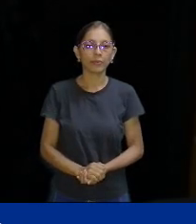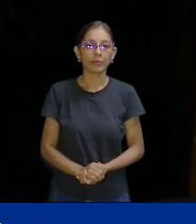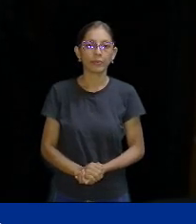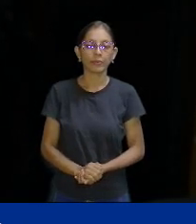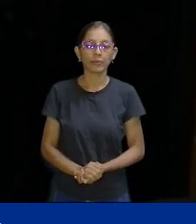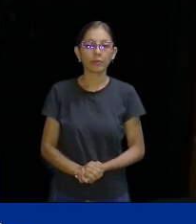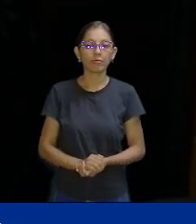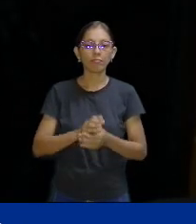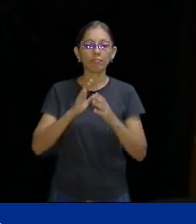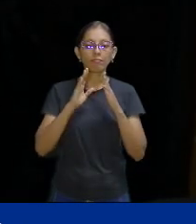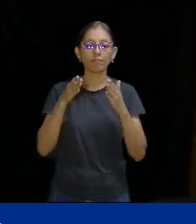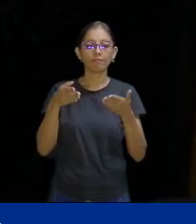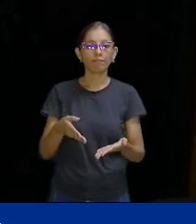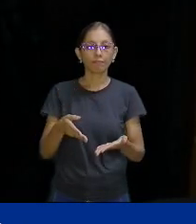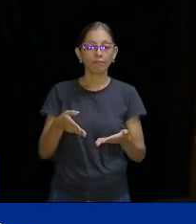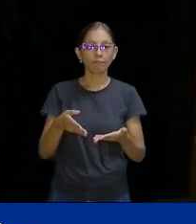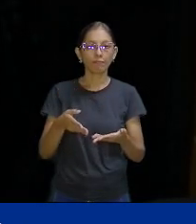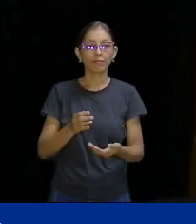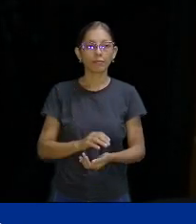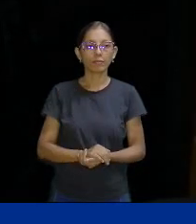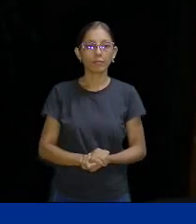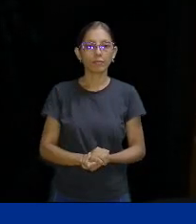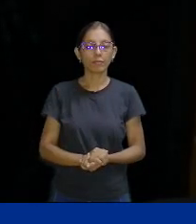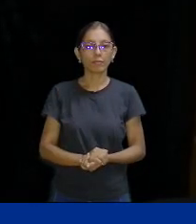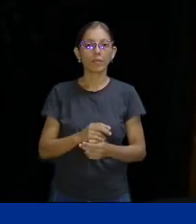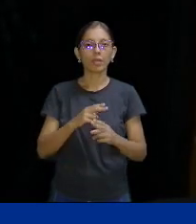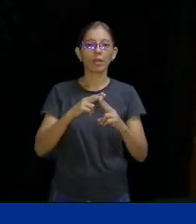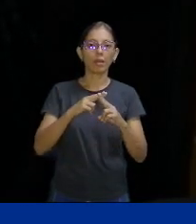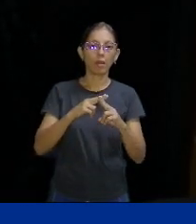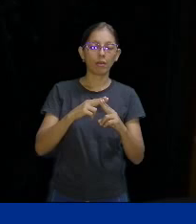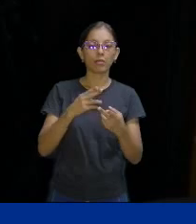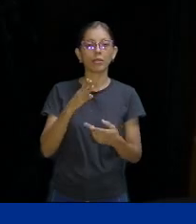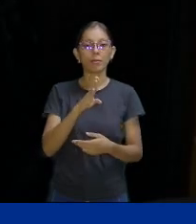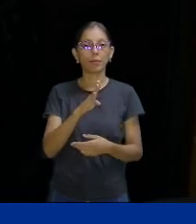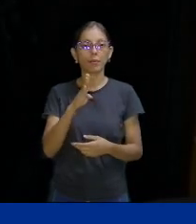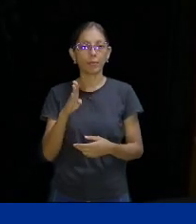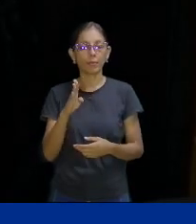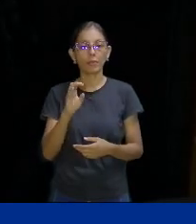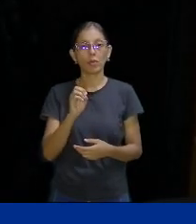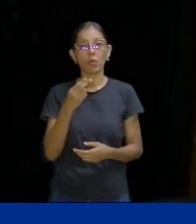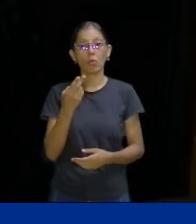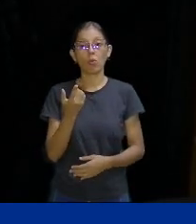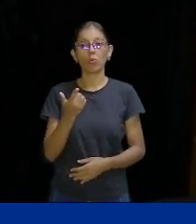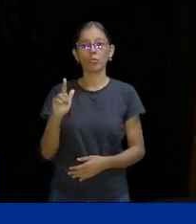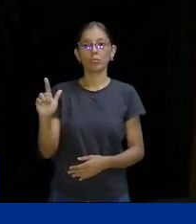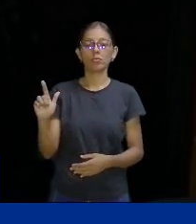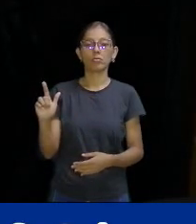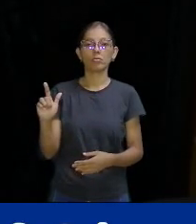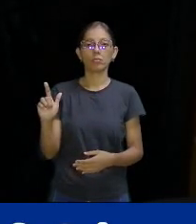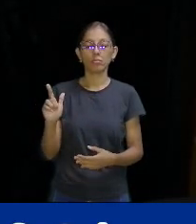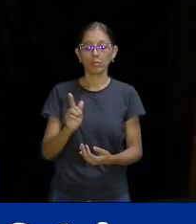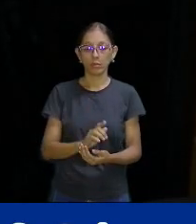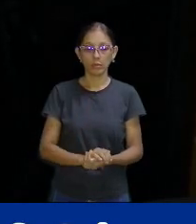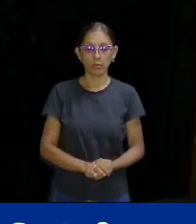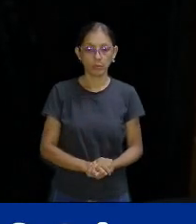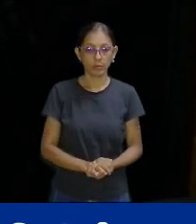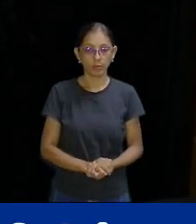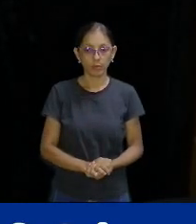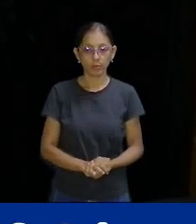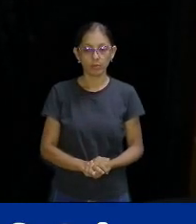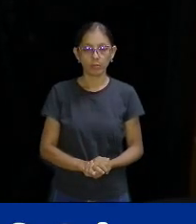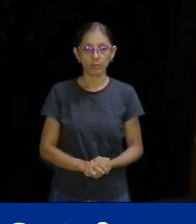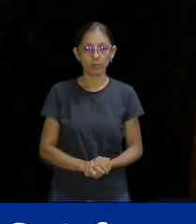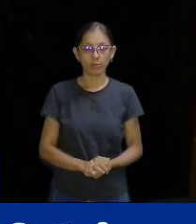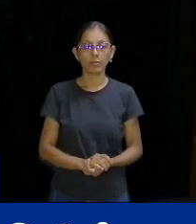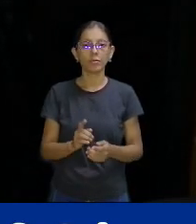de conta específica na Caixa Econômica, no Banco do Brasil ou em outra instituição financeira ou